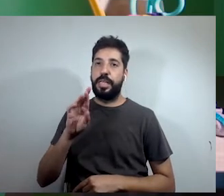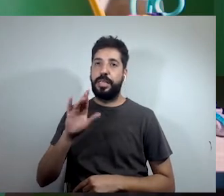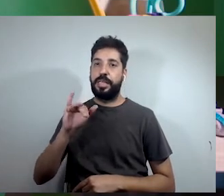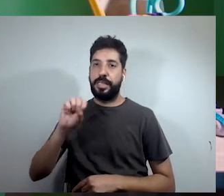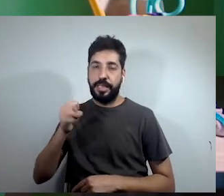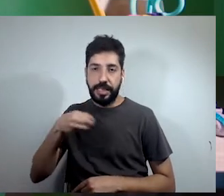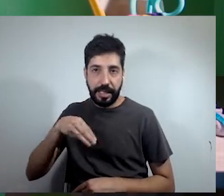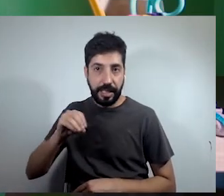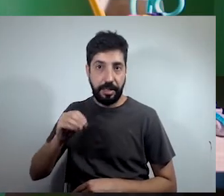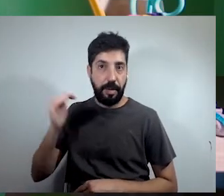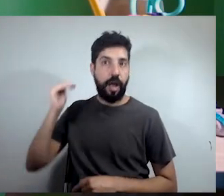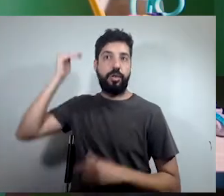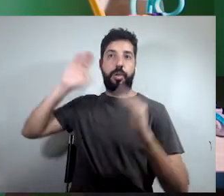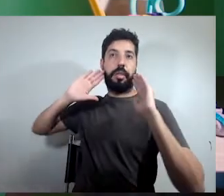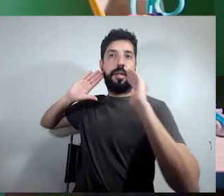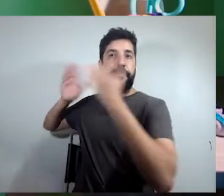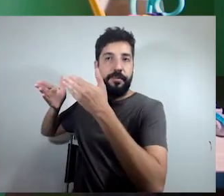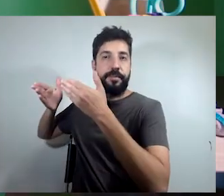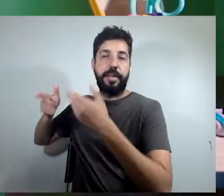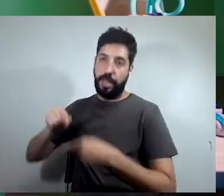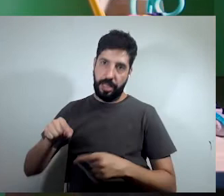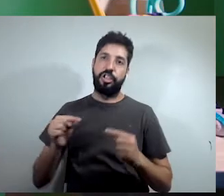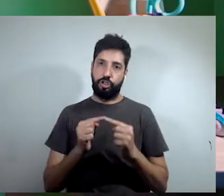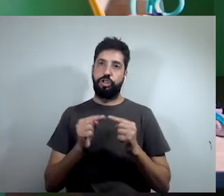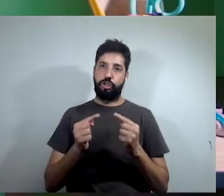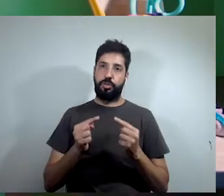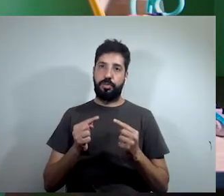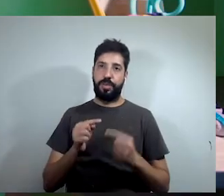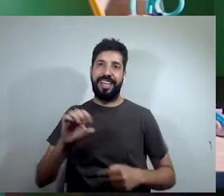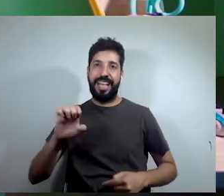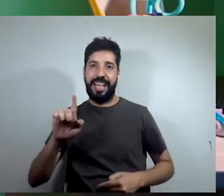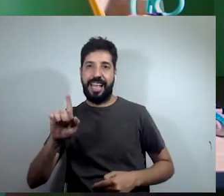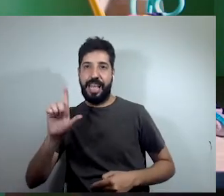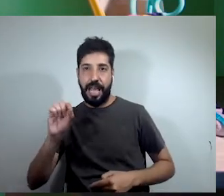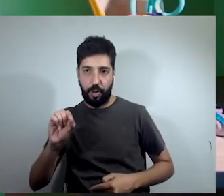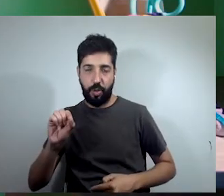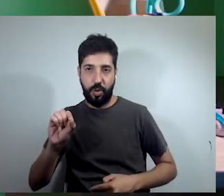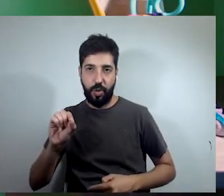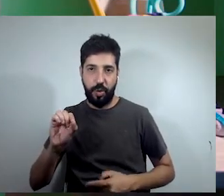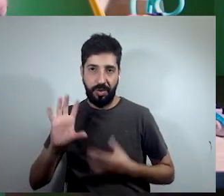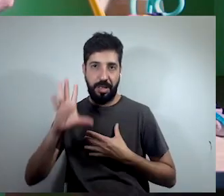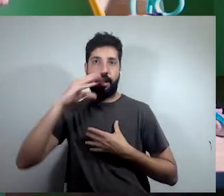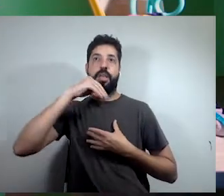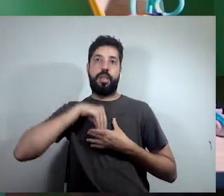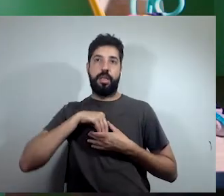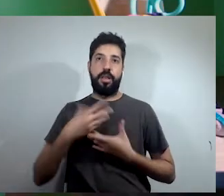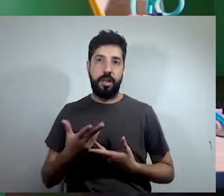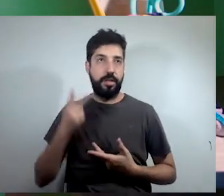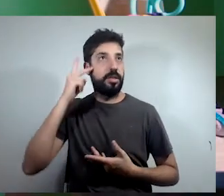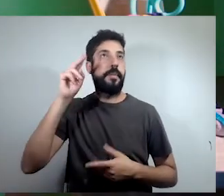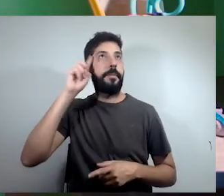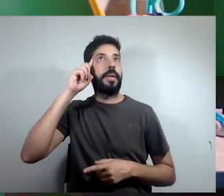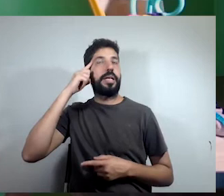das formas de se praticar esse centrismo, esse lado egóico do adulto diante da criança. Ele sempre